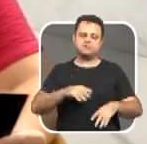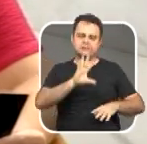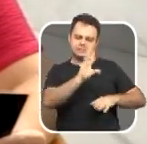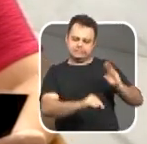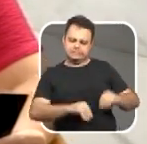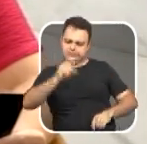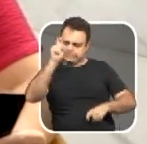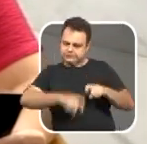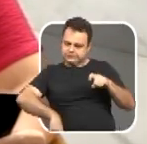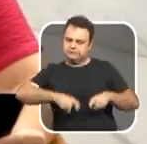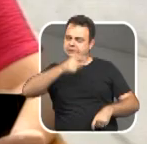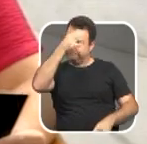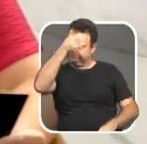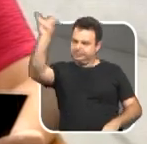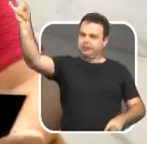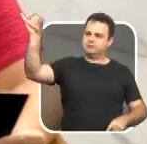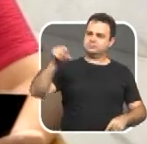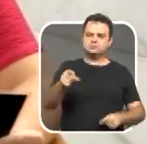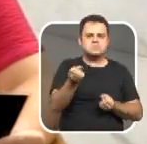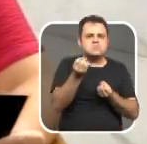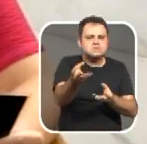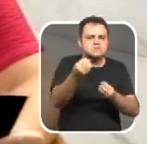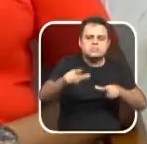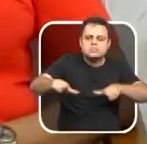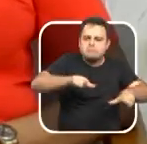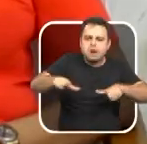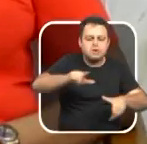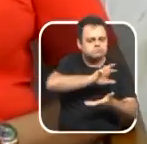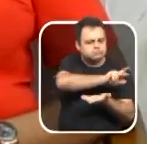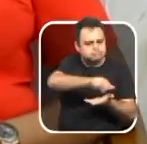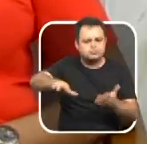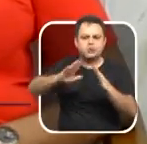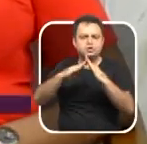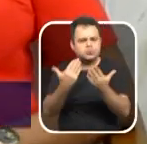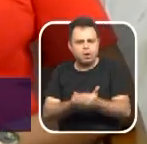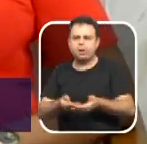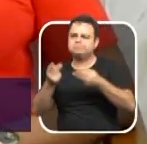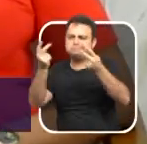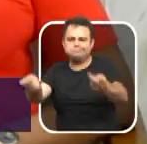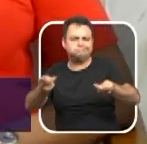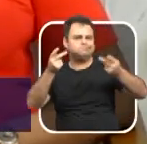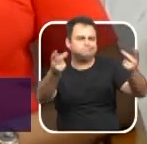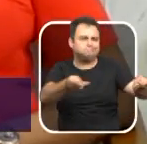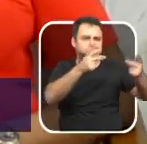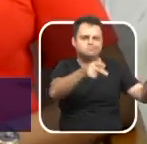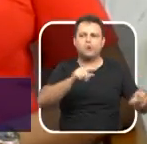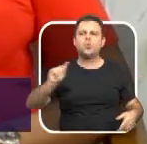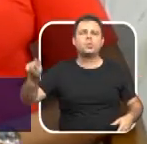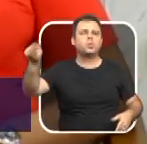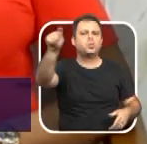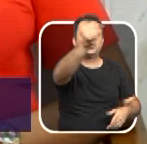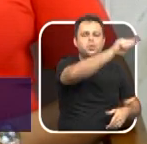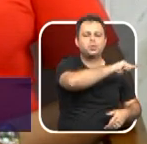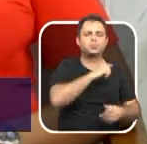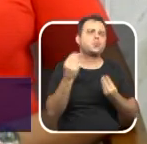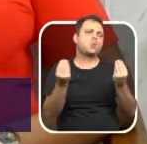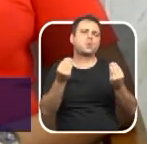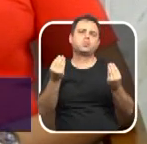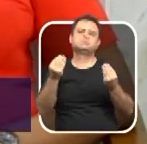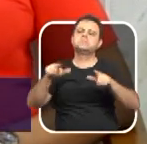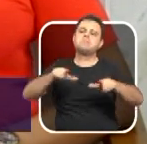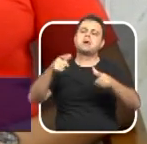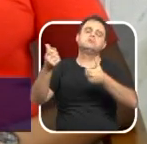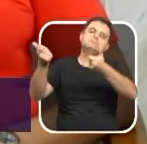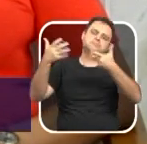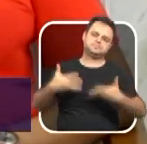nas instituições, né? Fala um pouquinho sobre esse trabalho. Bom, esse projeto contínuo